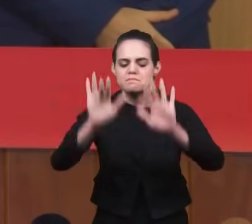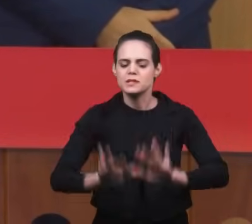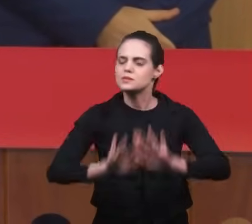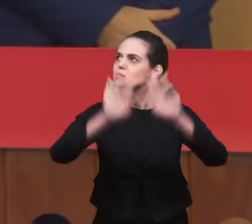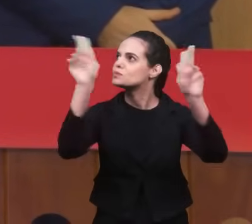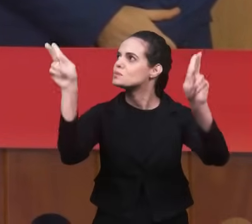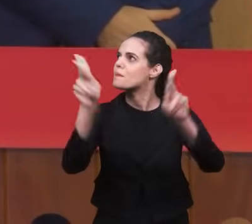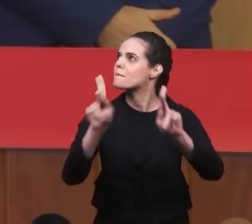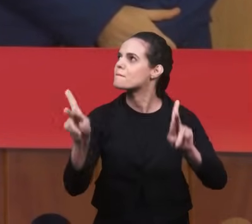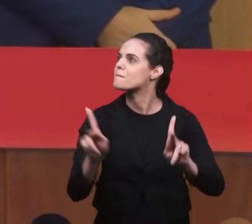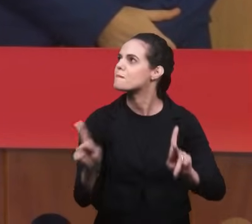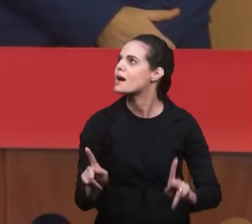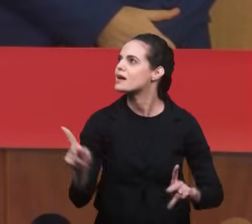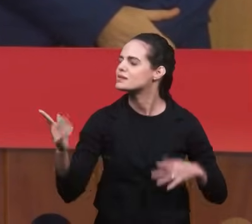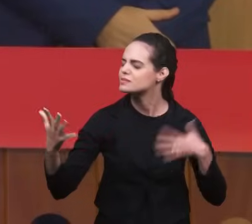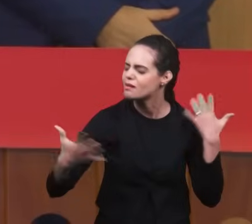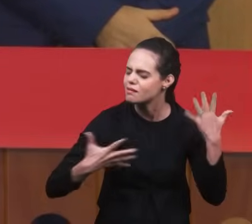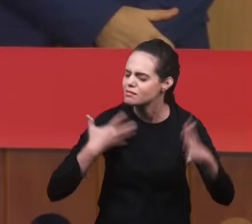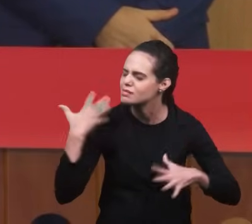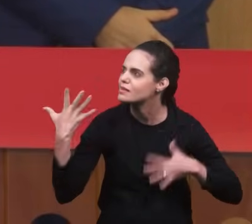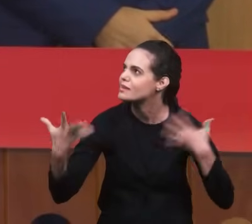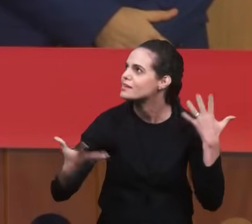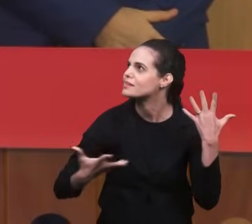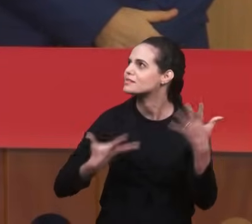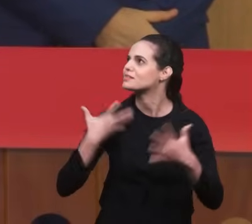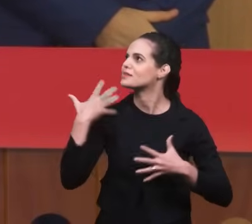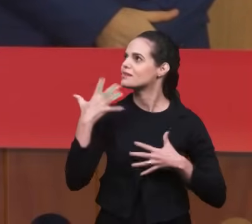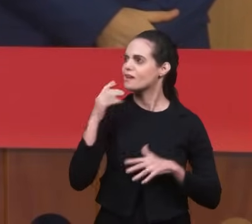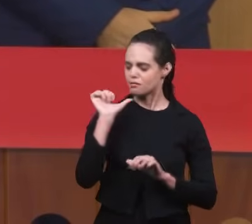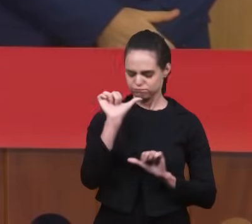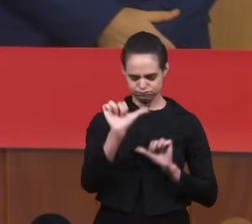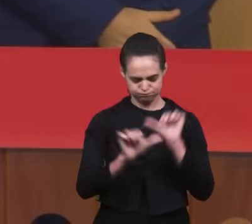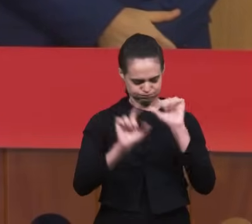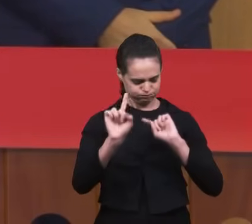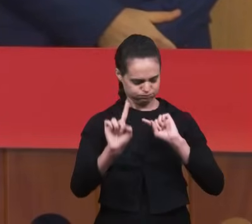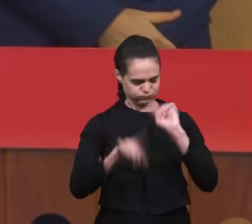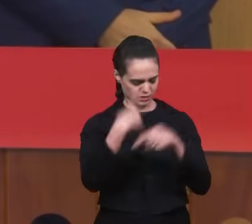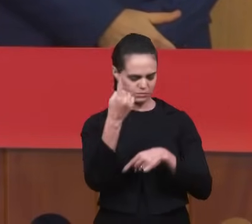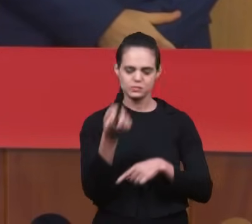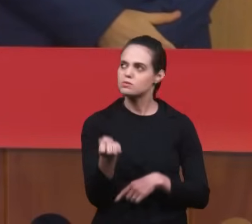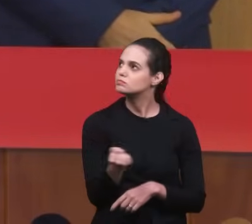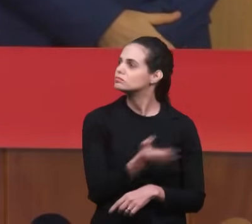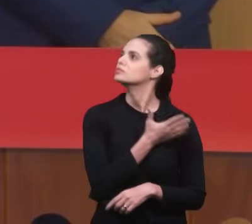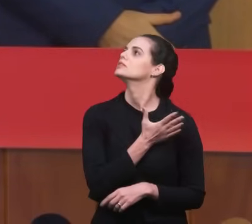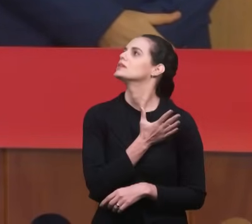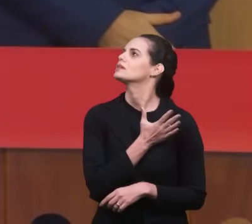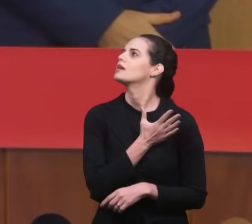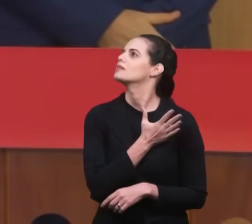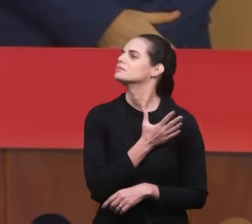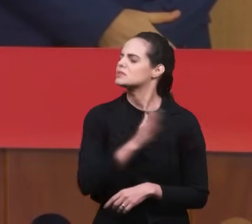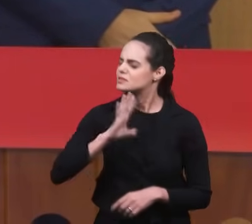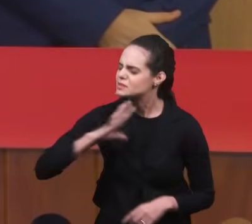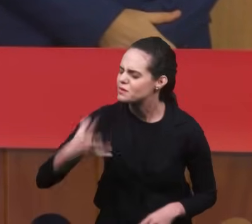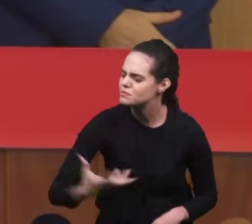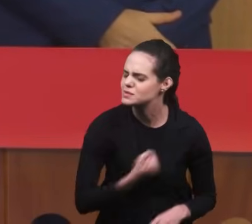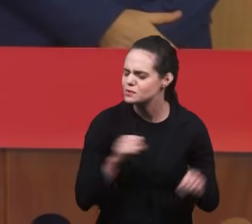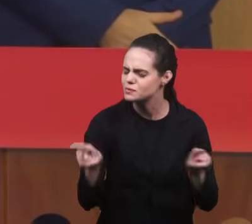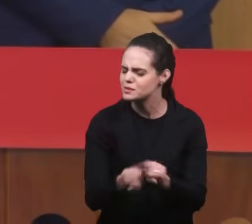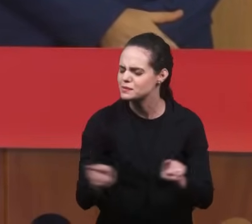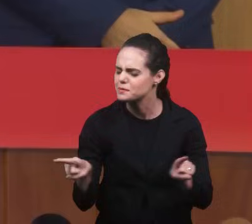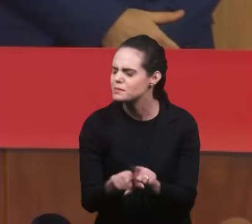de segurança, de transformação de vidas, de salvação e batismo com o Espírito